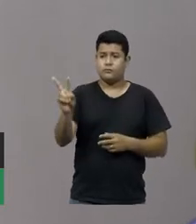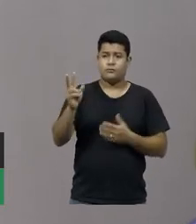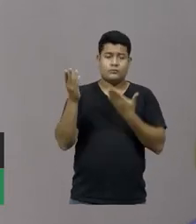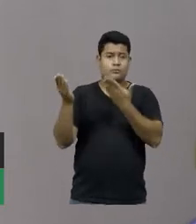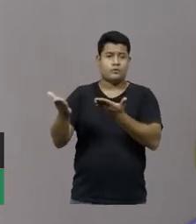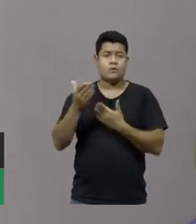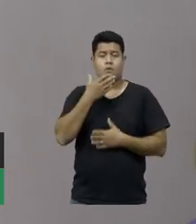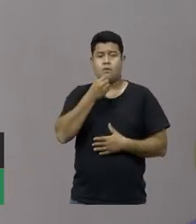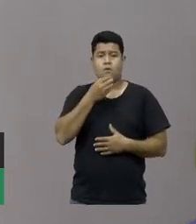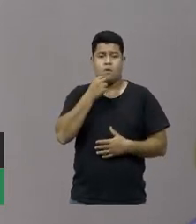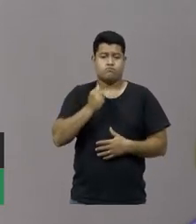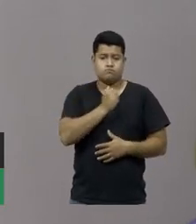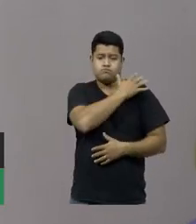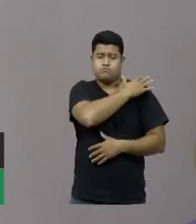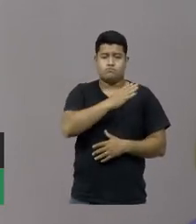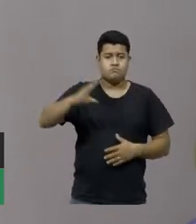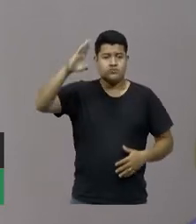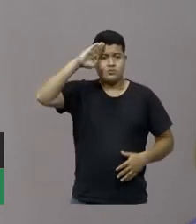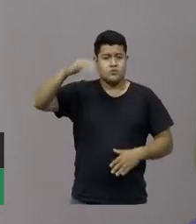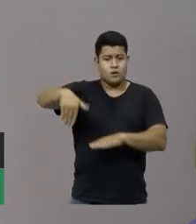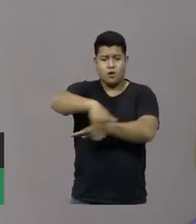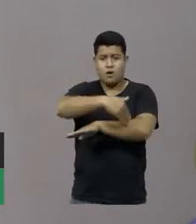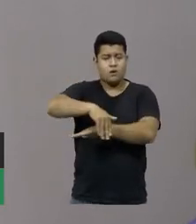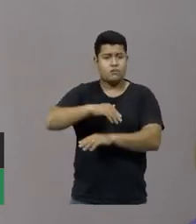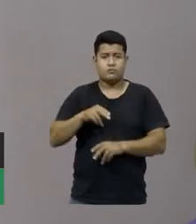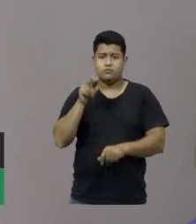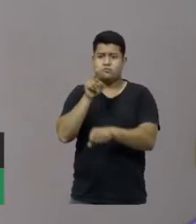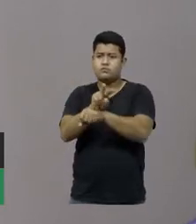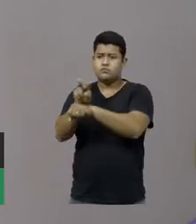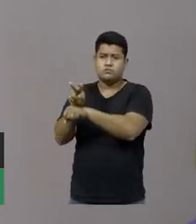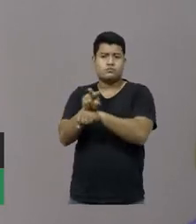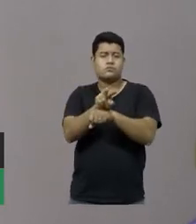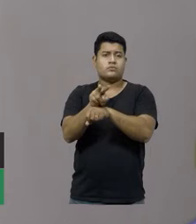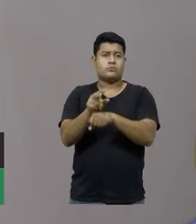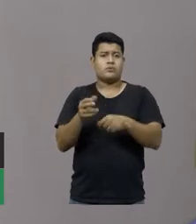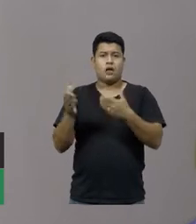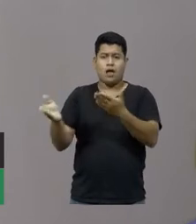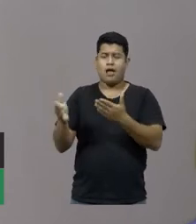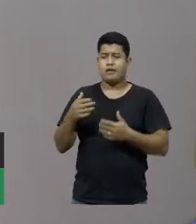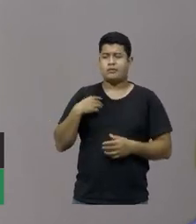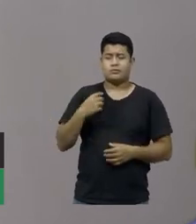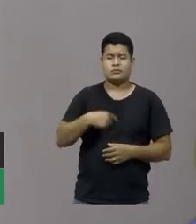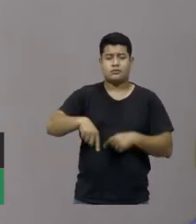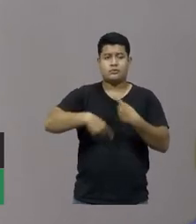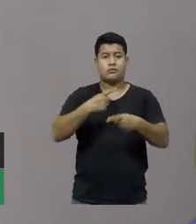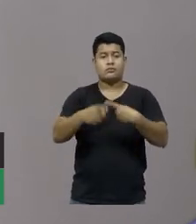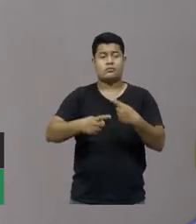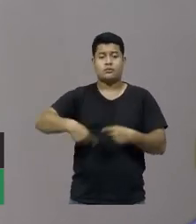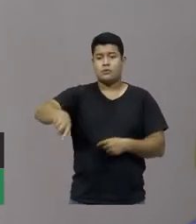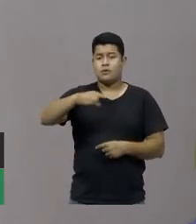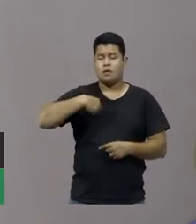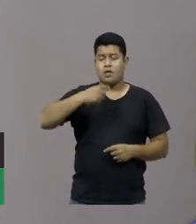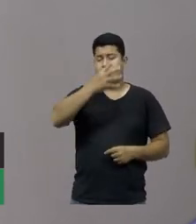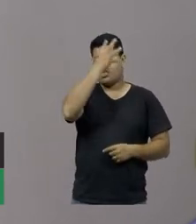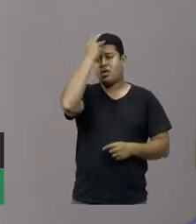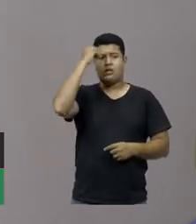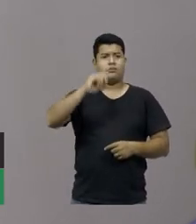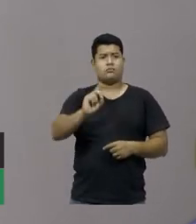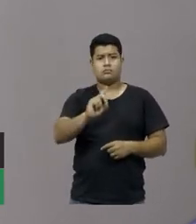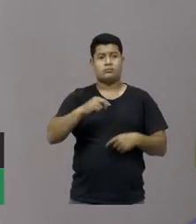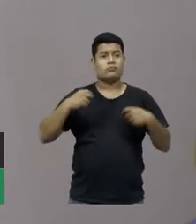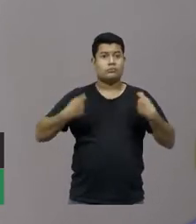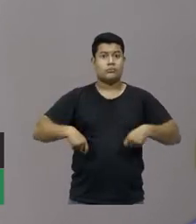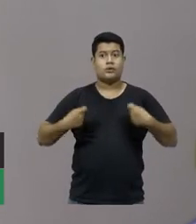na rua. Essa morte não pode ser em vão. Essa morte tem que servir para que as pessoas que comandam esse país, para as